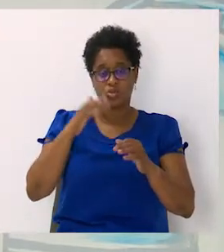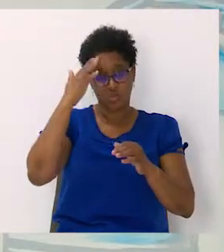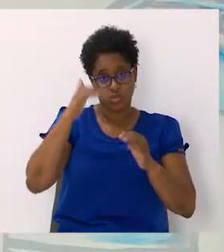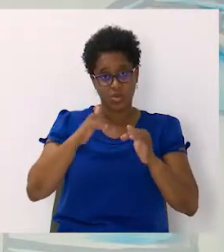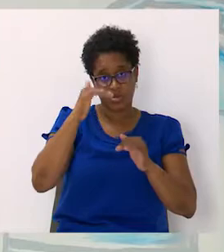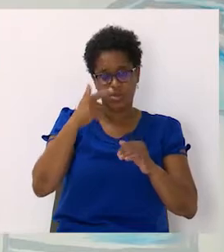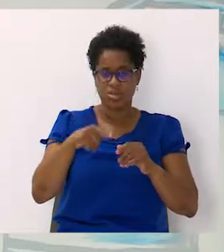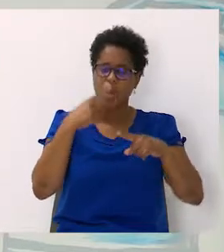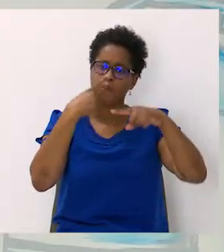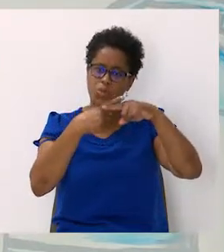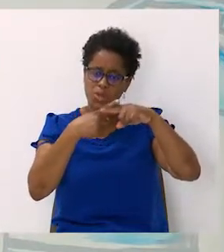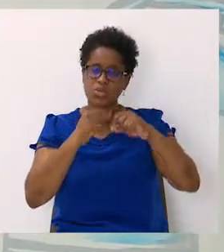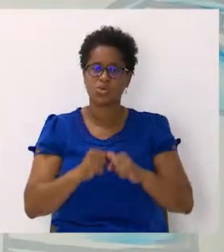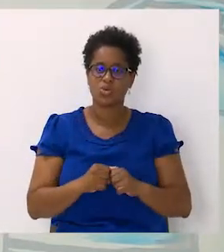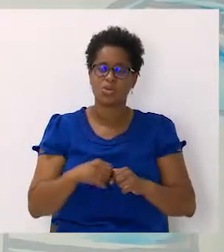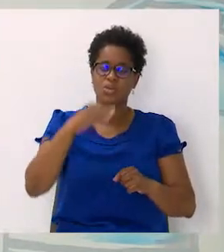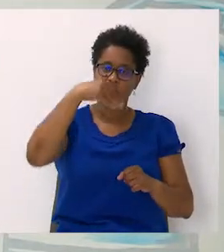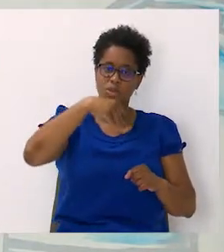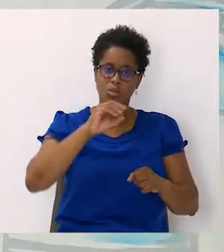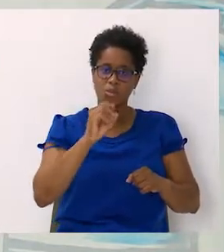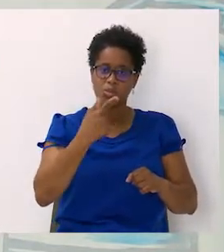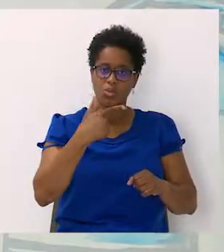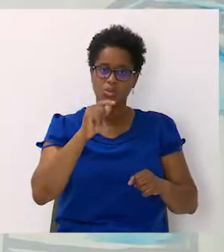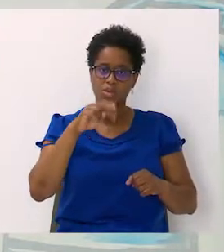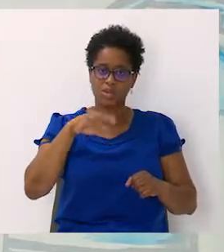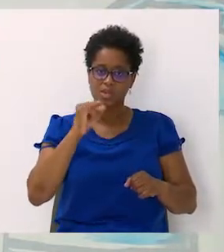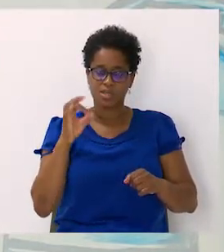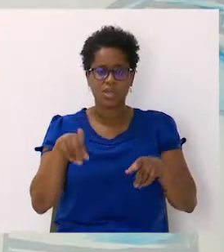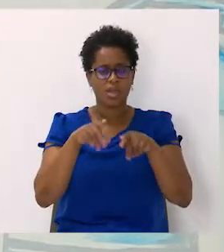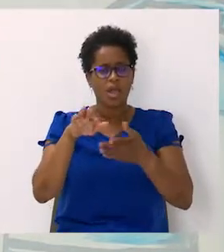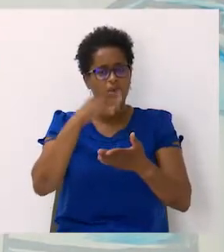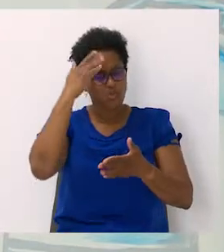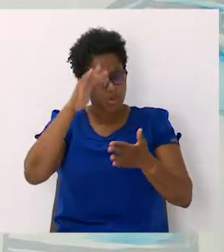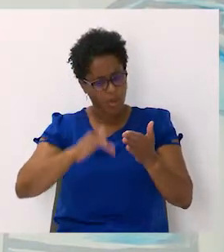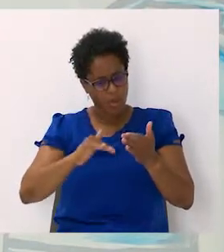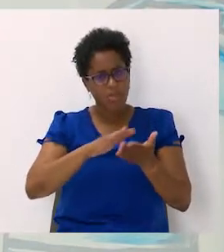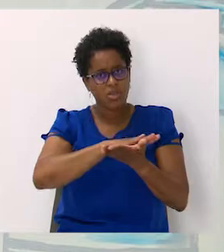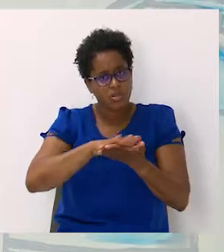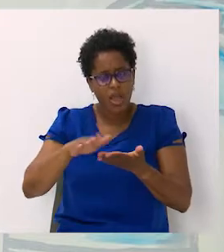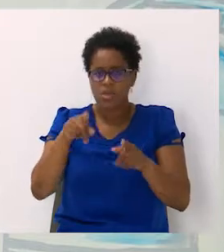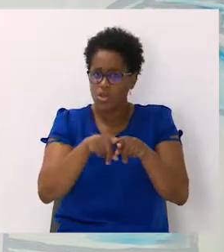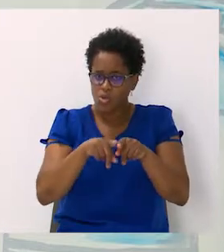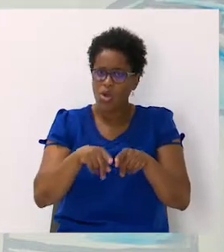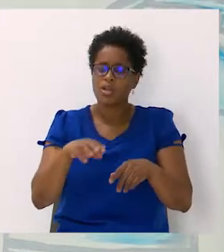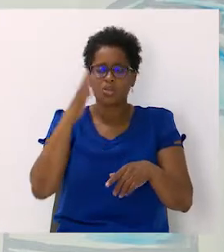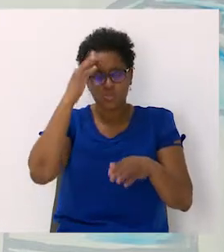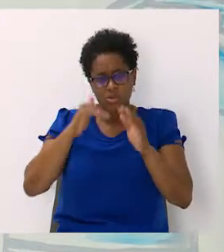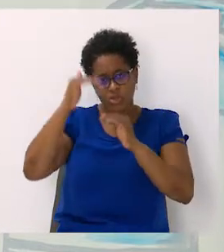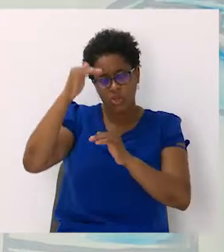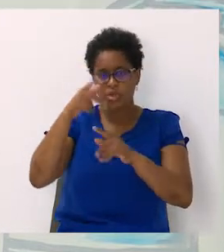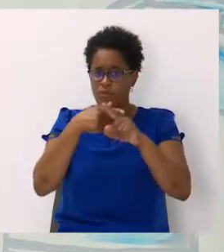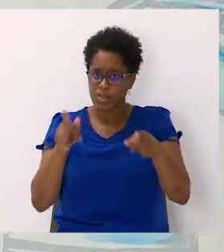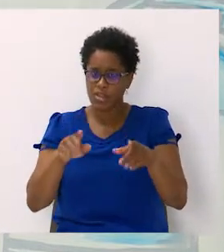perante a multiplicação de potência com a mesma base e expoentes